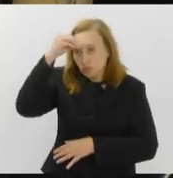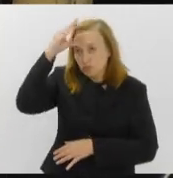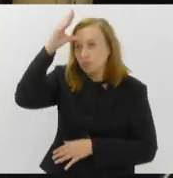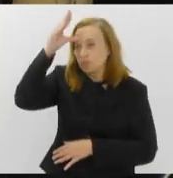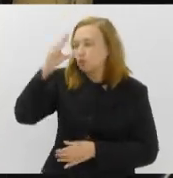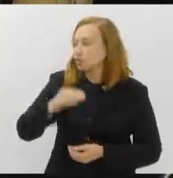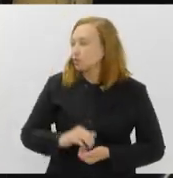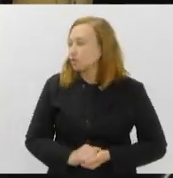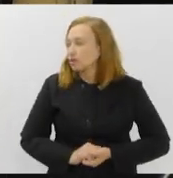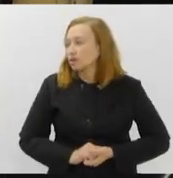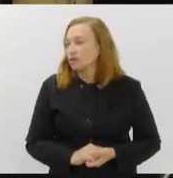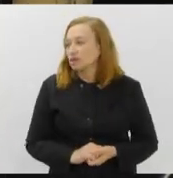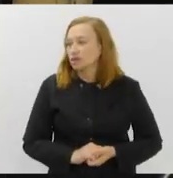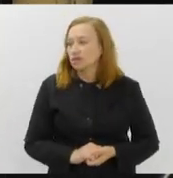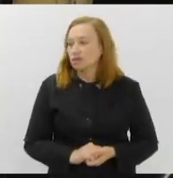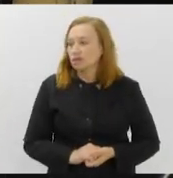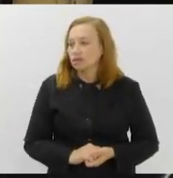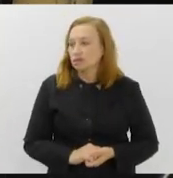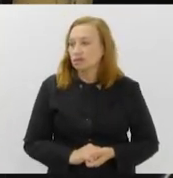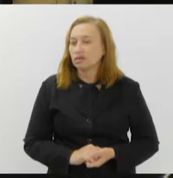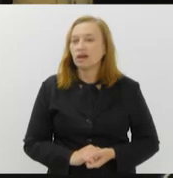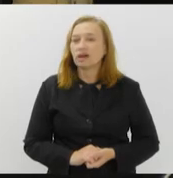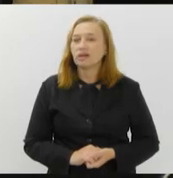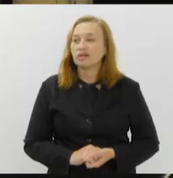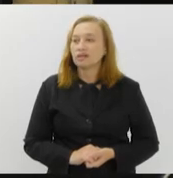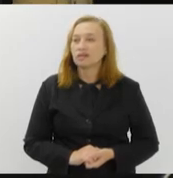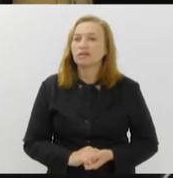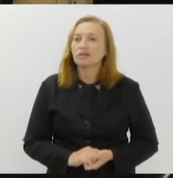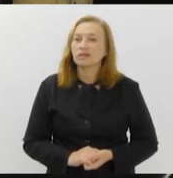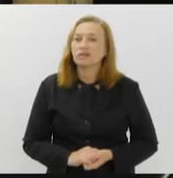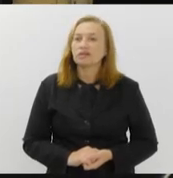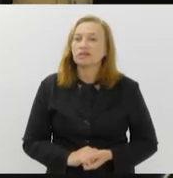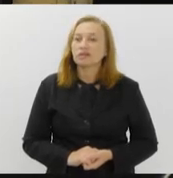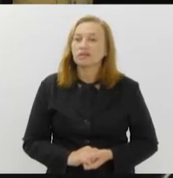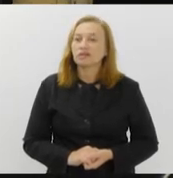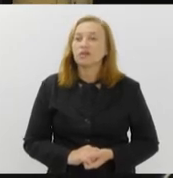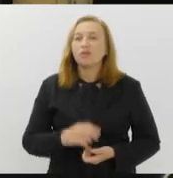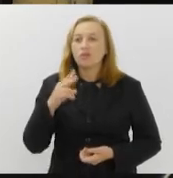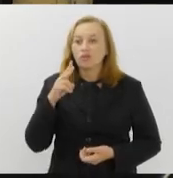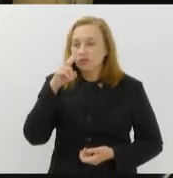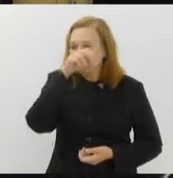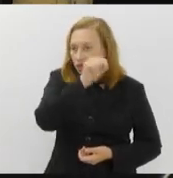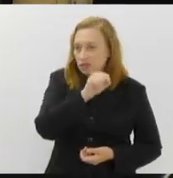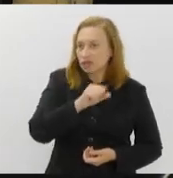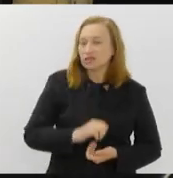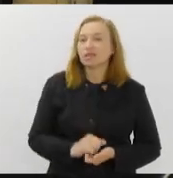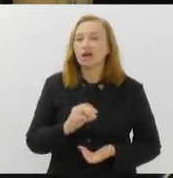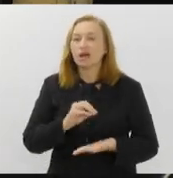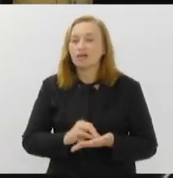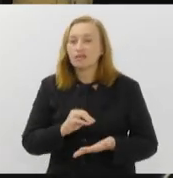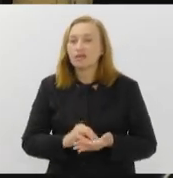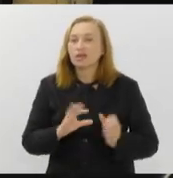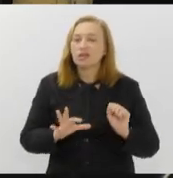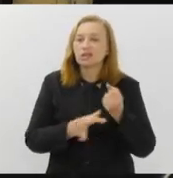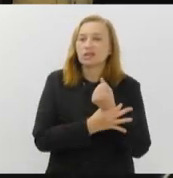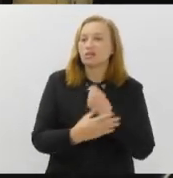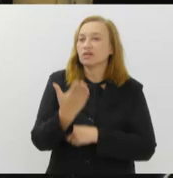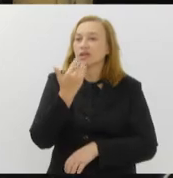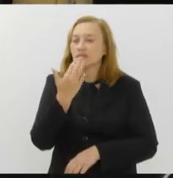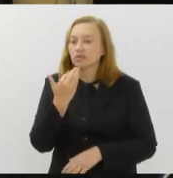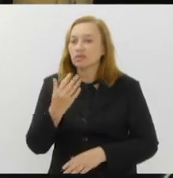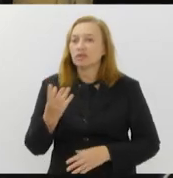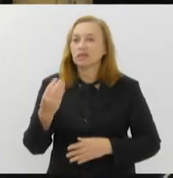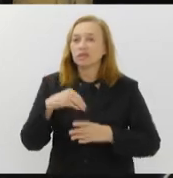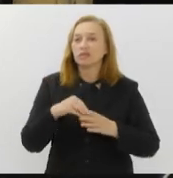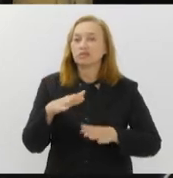das universidades, levando a pauta aí da segurança, levando não que já existe, mas fortalecendo a pauta da segurança alimentar dentro do serviço